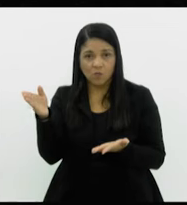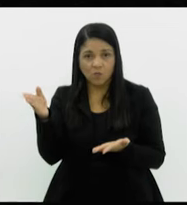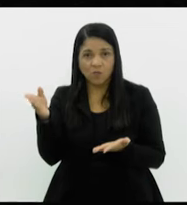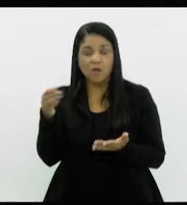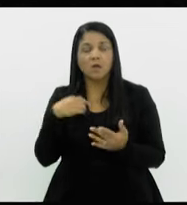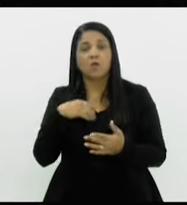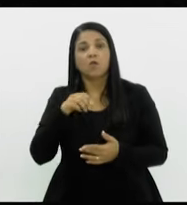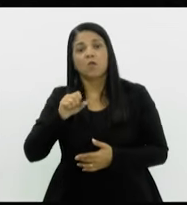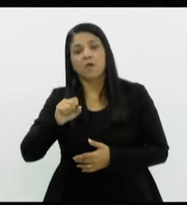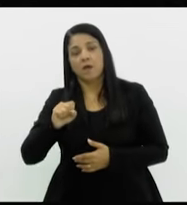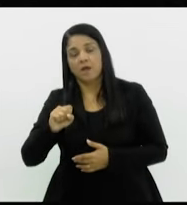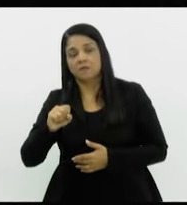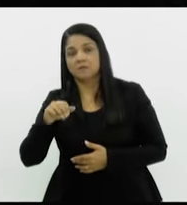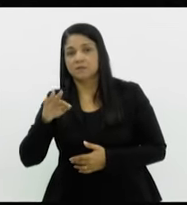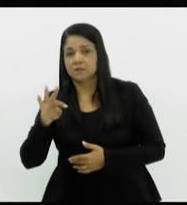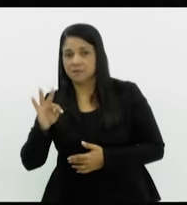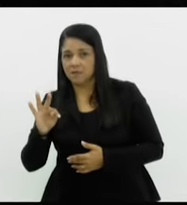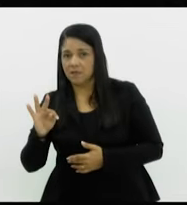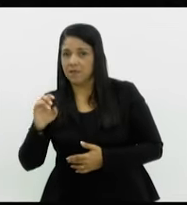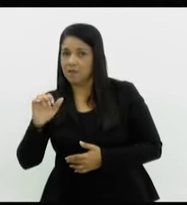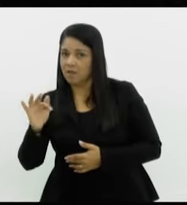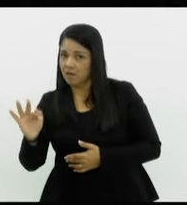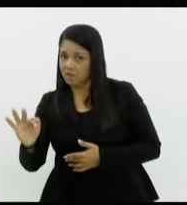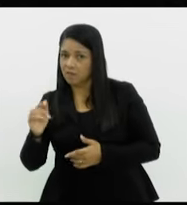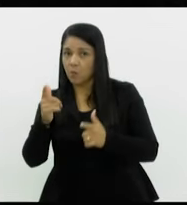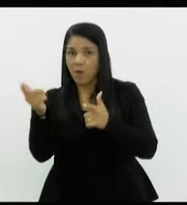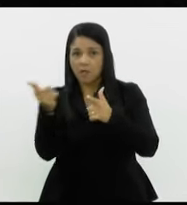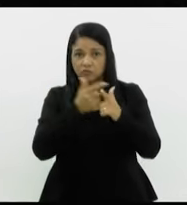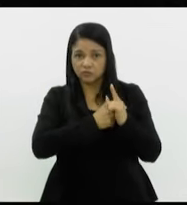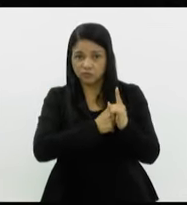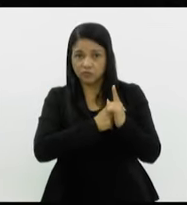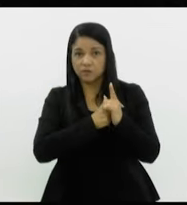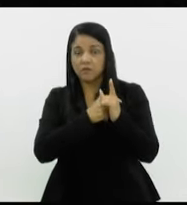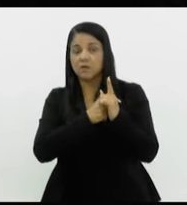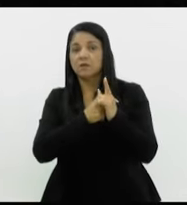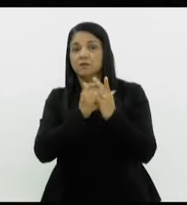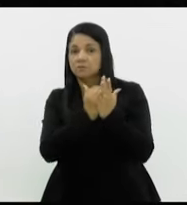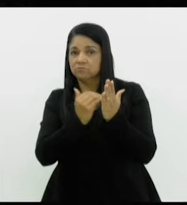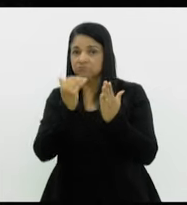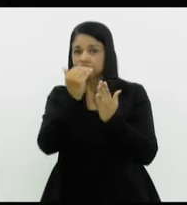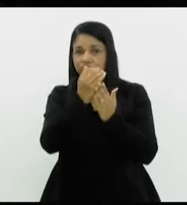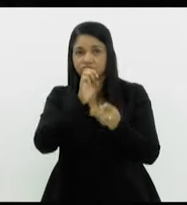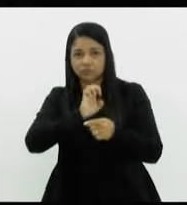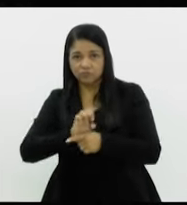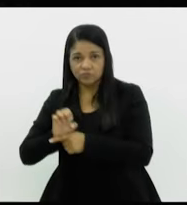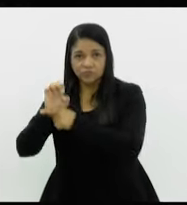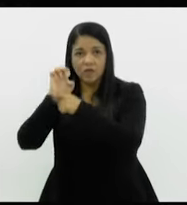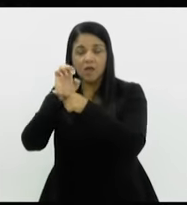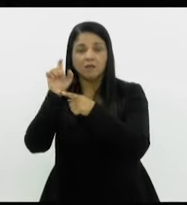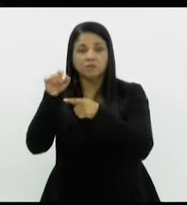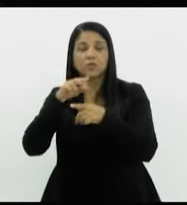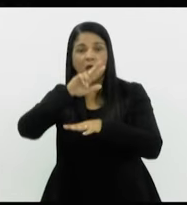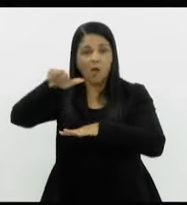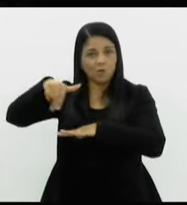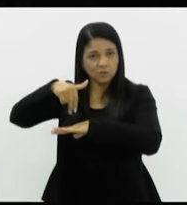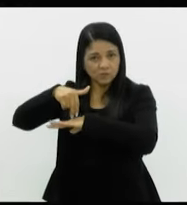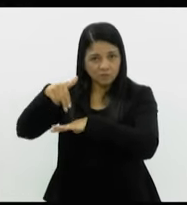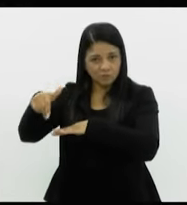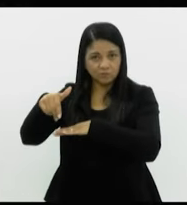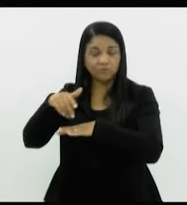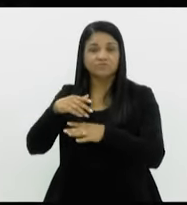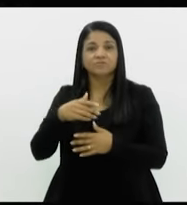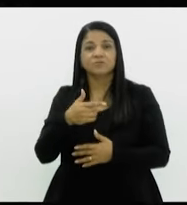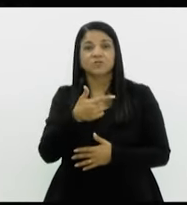o STF, que estipula uma dívida não superior dos Estados com os seus credores, especialmente a União, na ordem